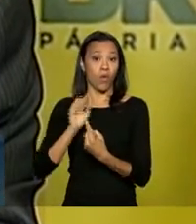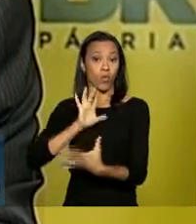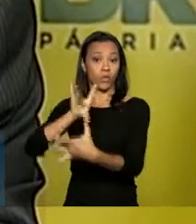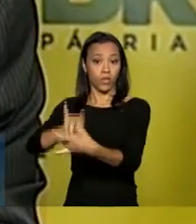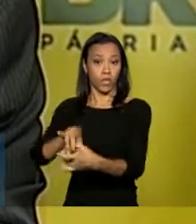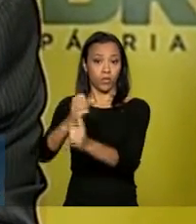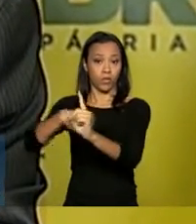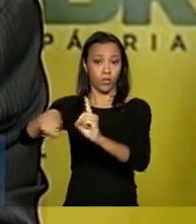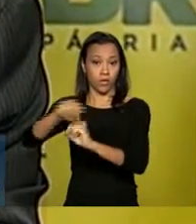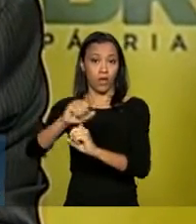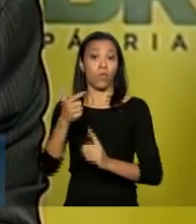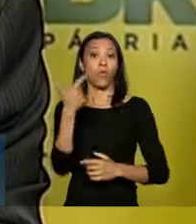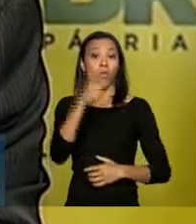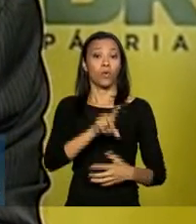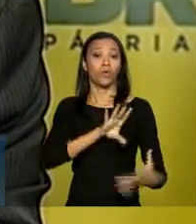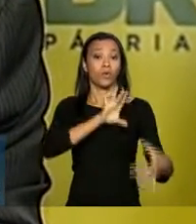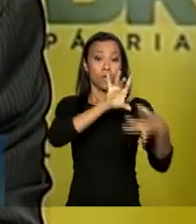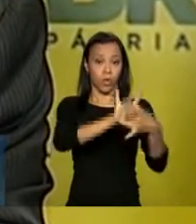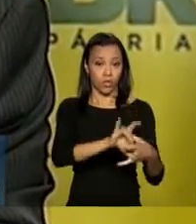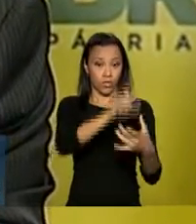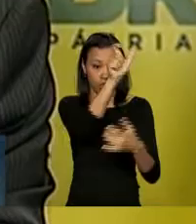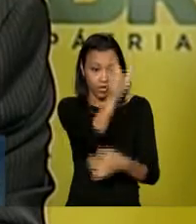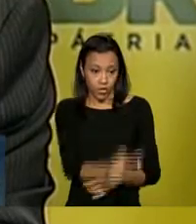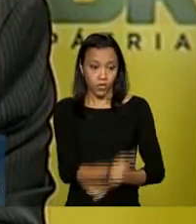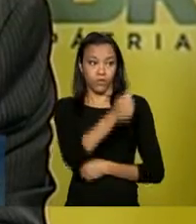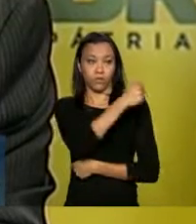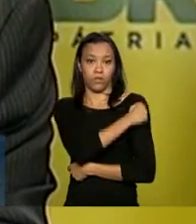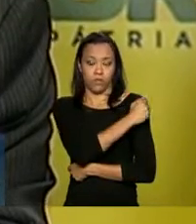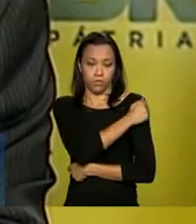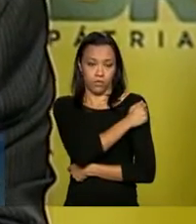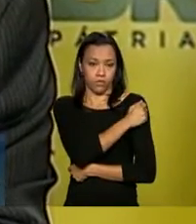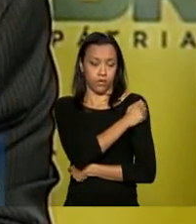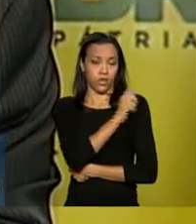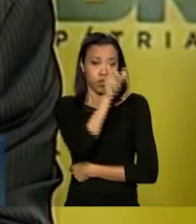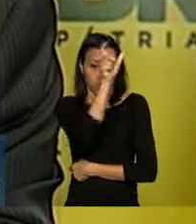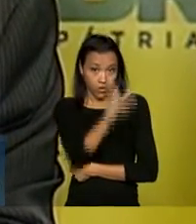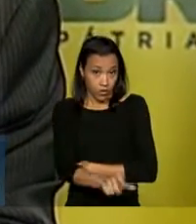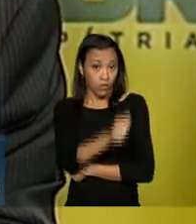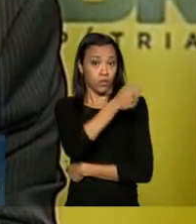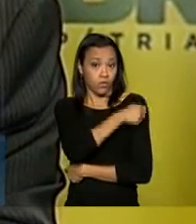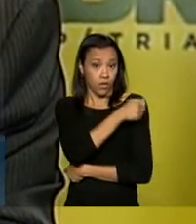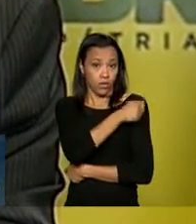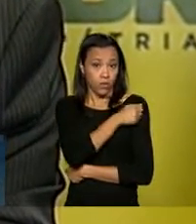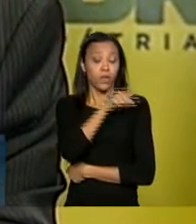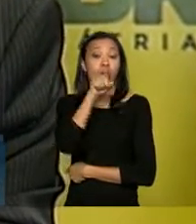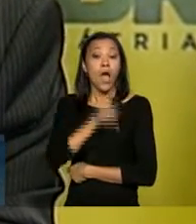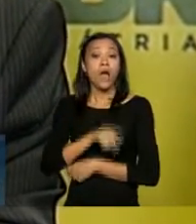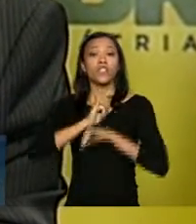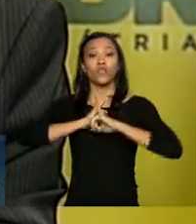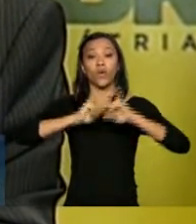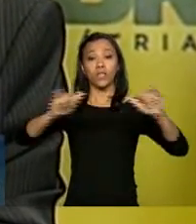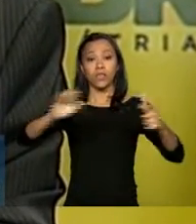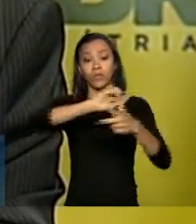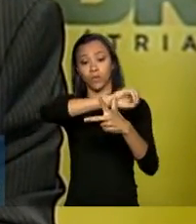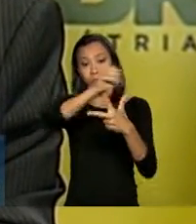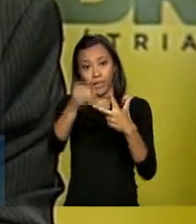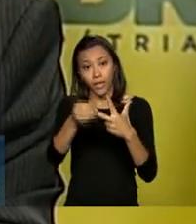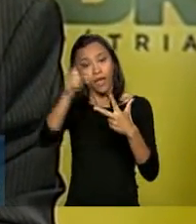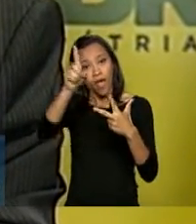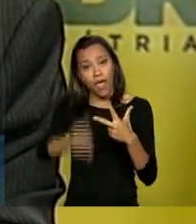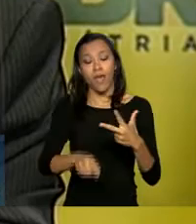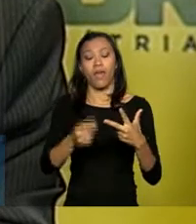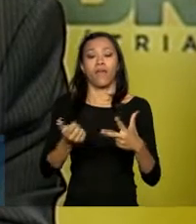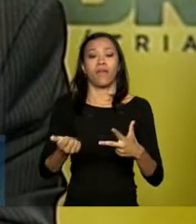outra perspectiva do indivíduo. Do ponto de vista do indivíduo, a divulgação do Enem é um serviço, é uma pauta